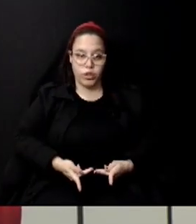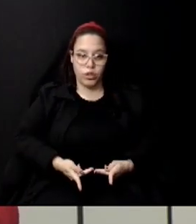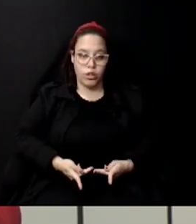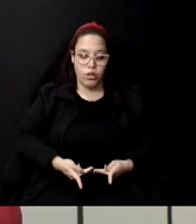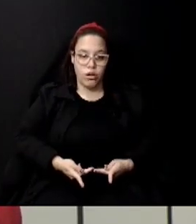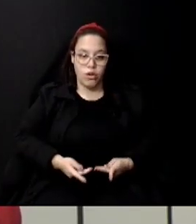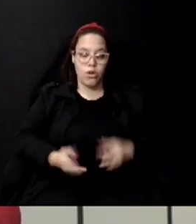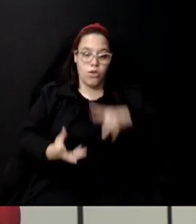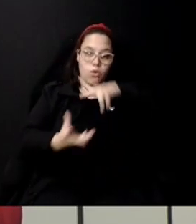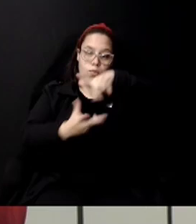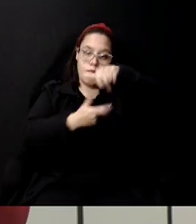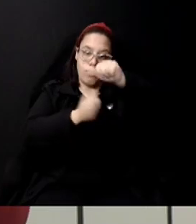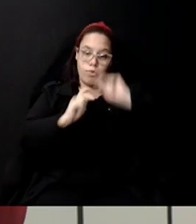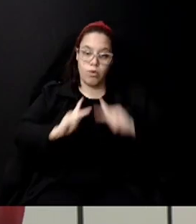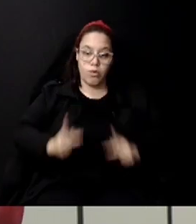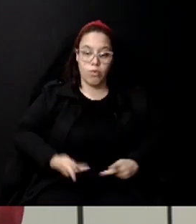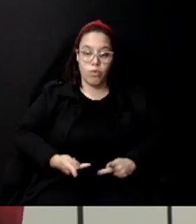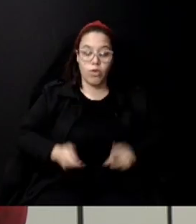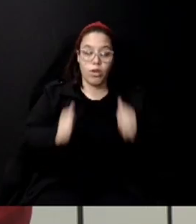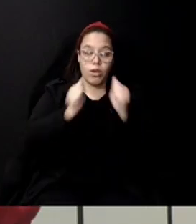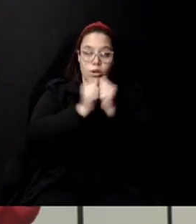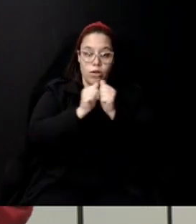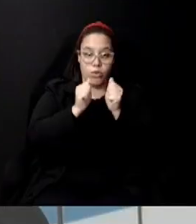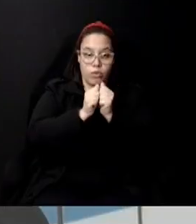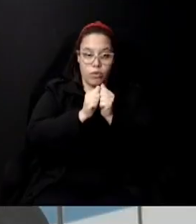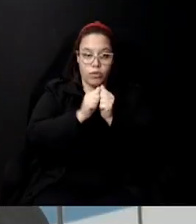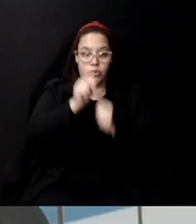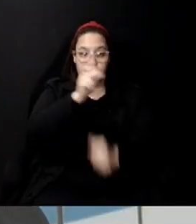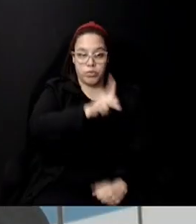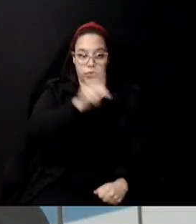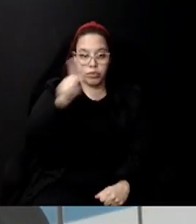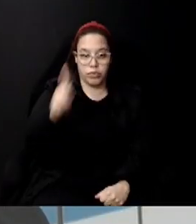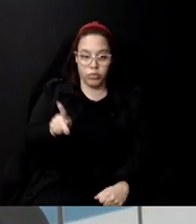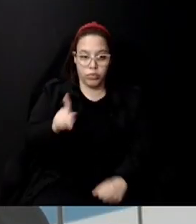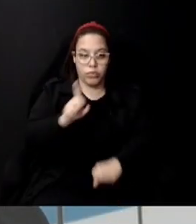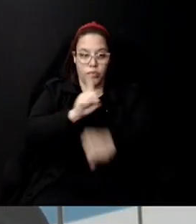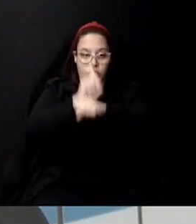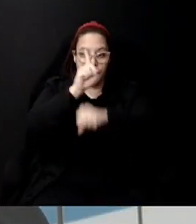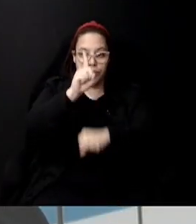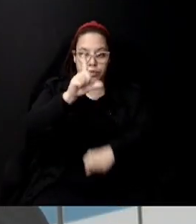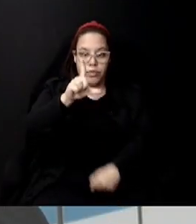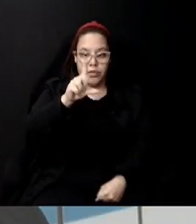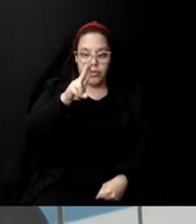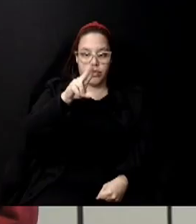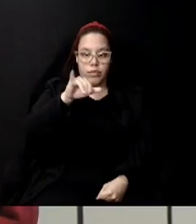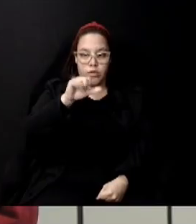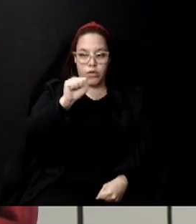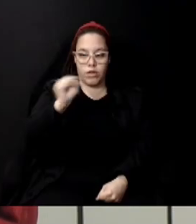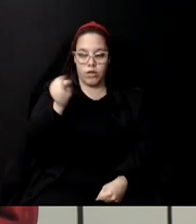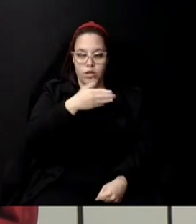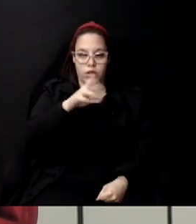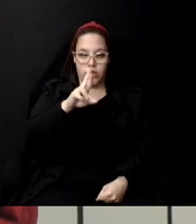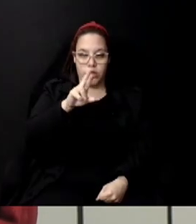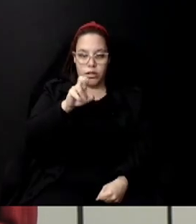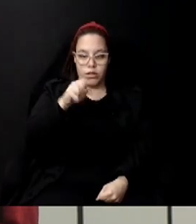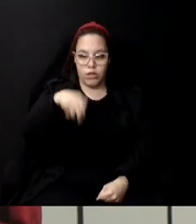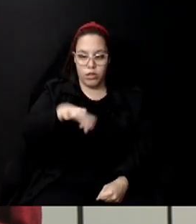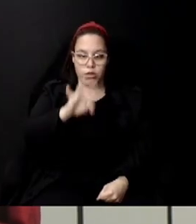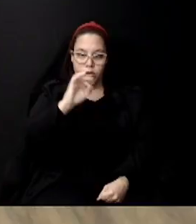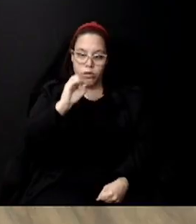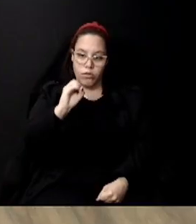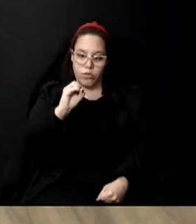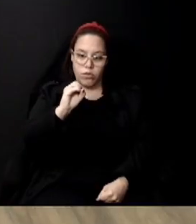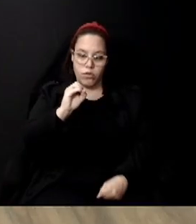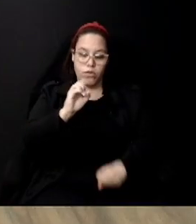humanitário. Quem está comigo é o professor e doutor Luiz Renato Vedovato, doutor Vedovato, mais conhecido dessa forma,